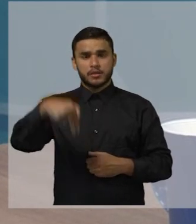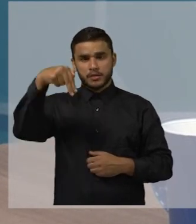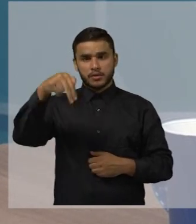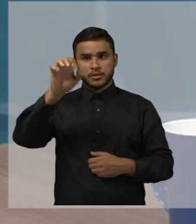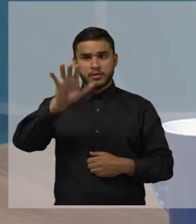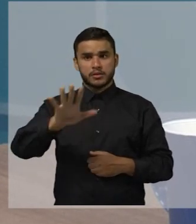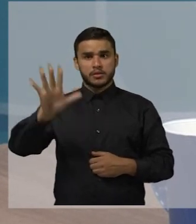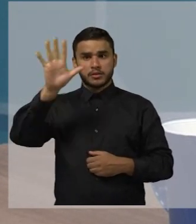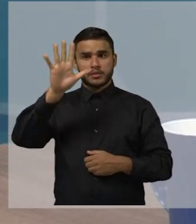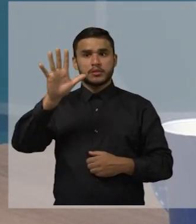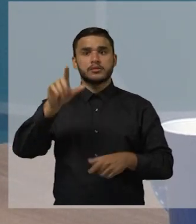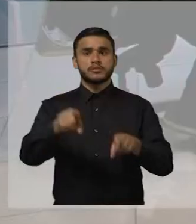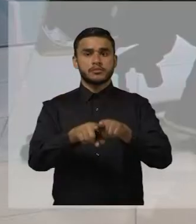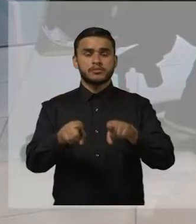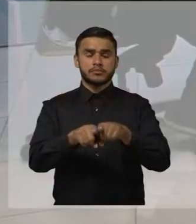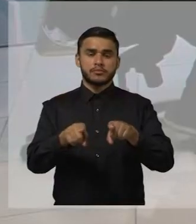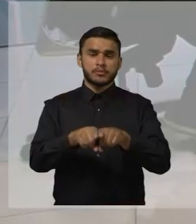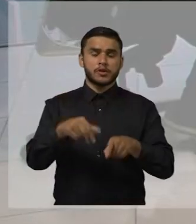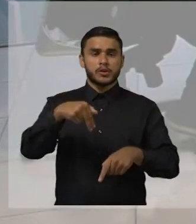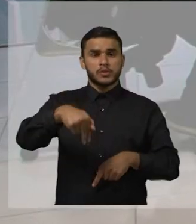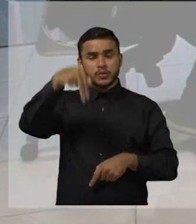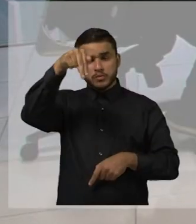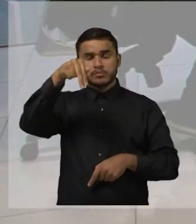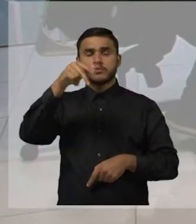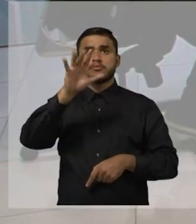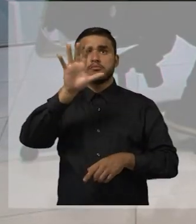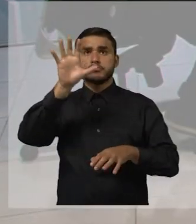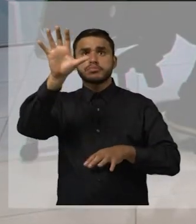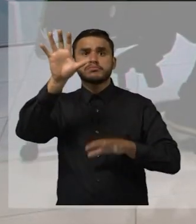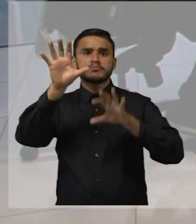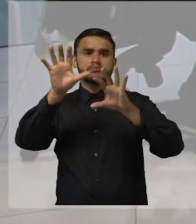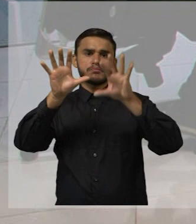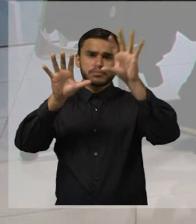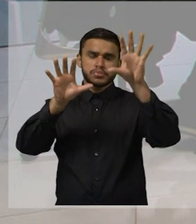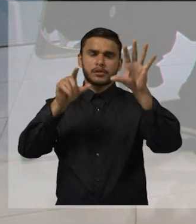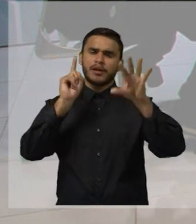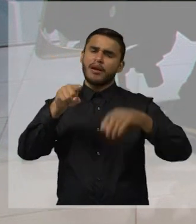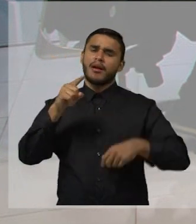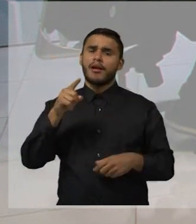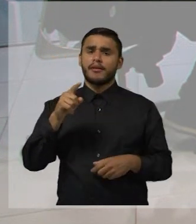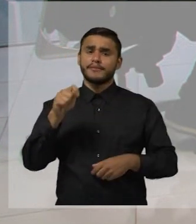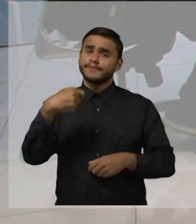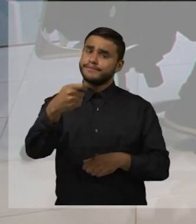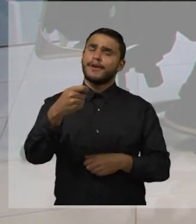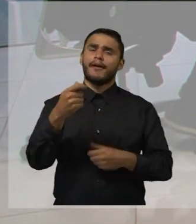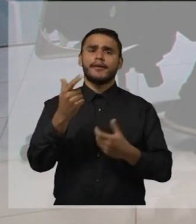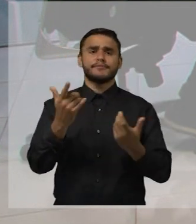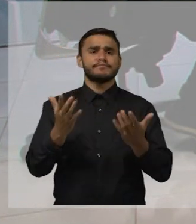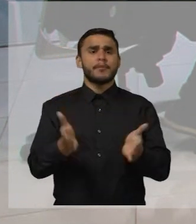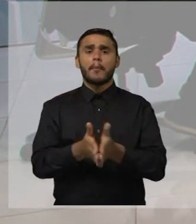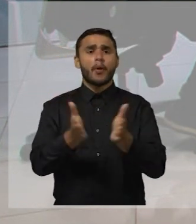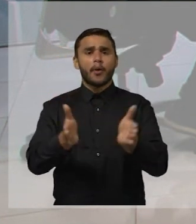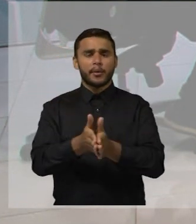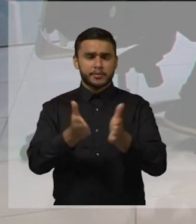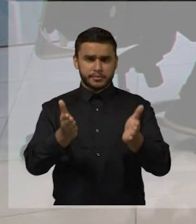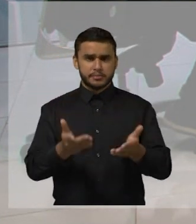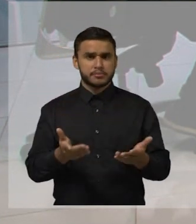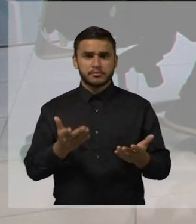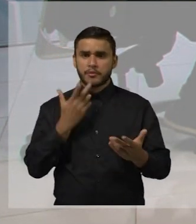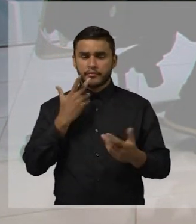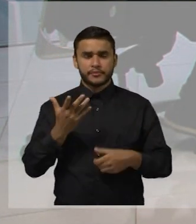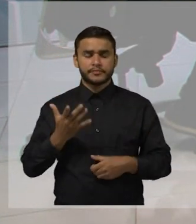e Norte, que são aquelas regiões, digamos, são as primas pobres da Federação